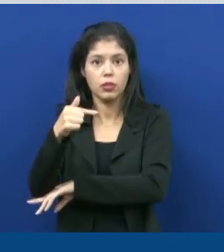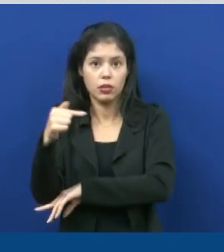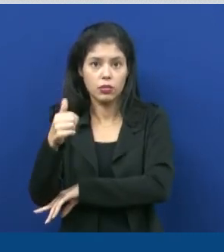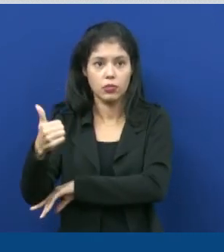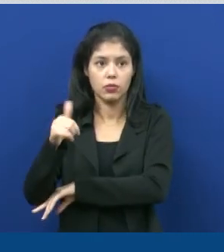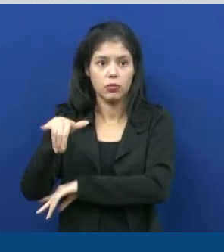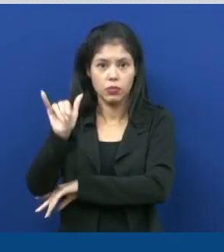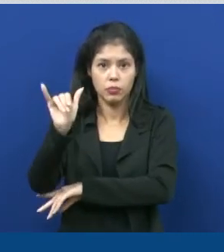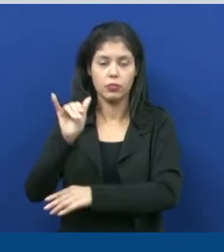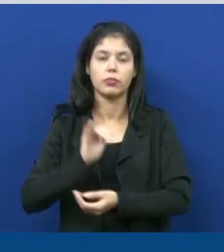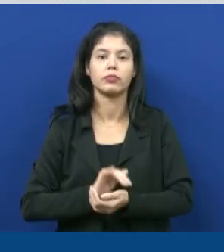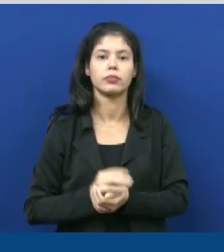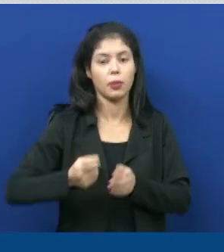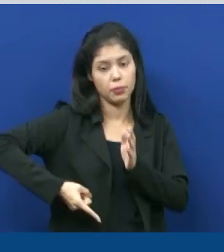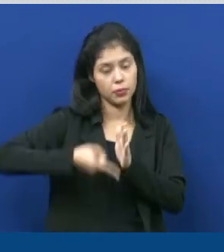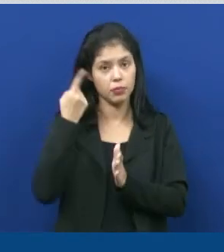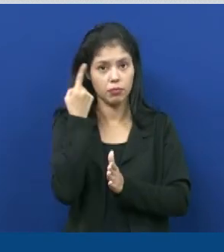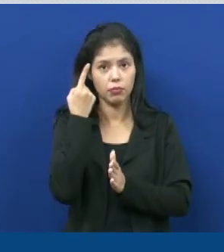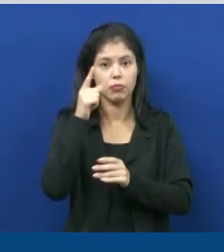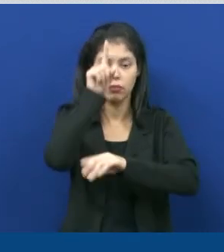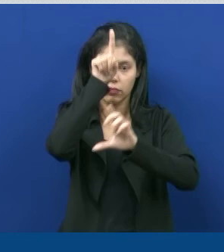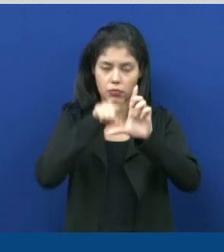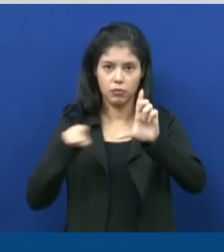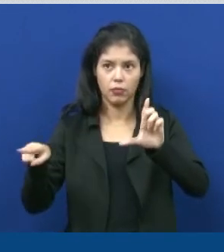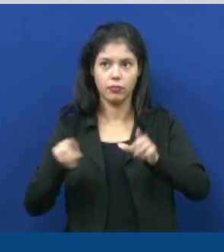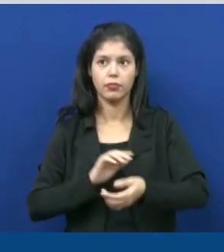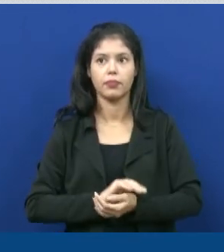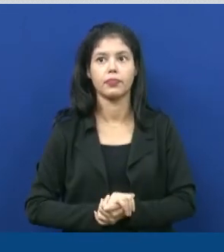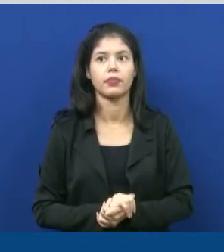o primeiro ponto do gráfico.